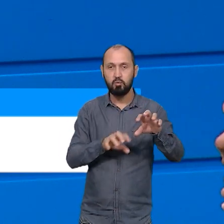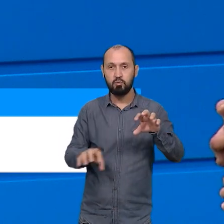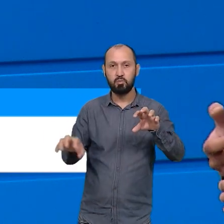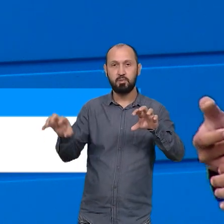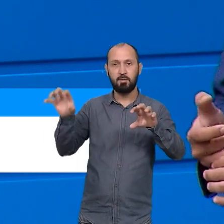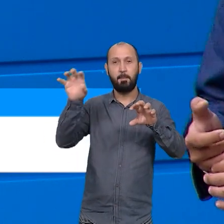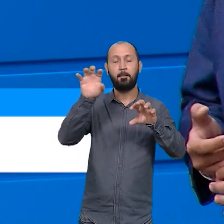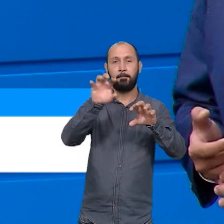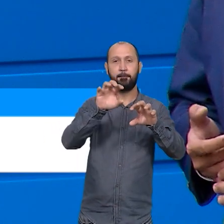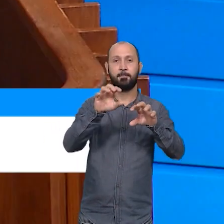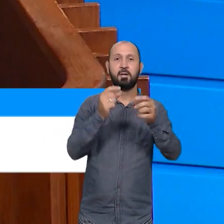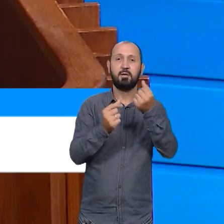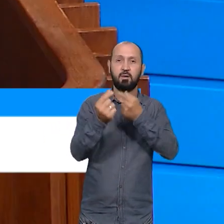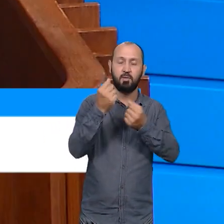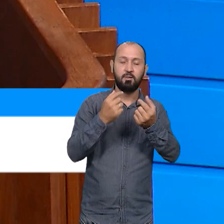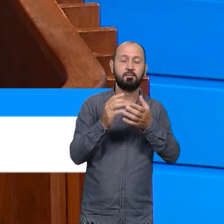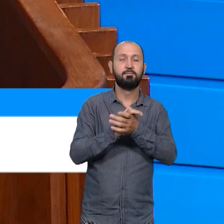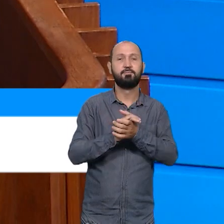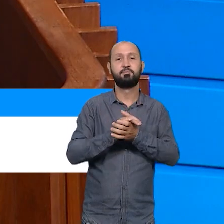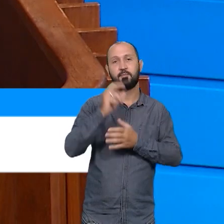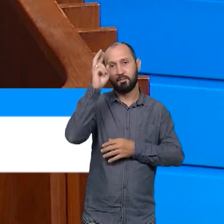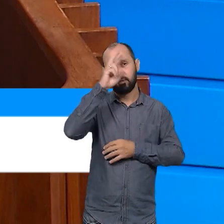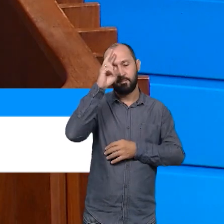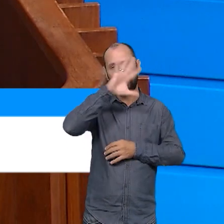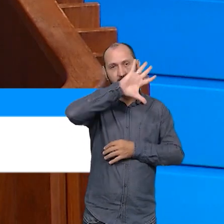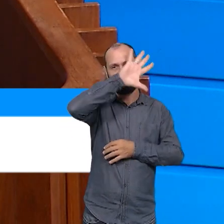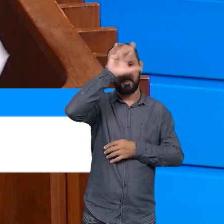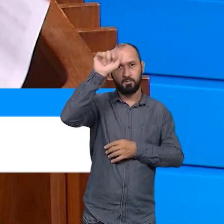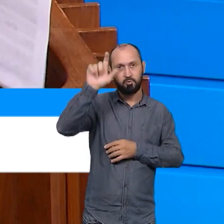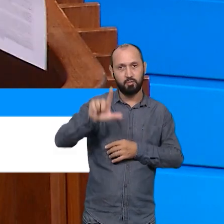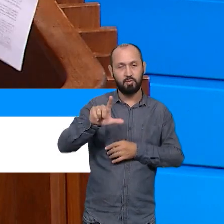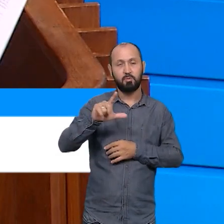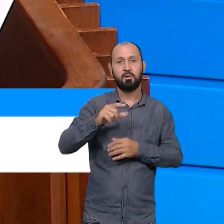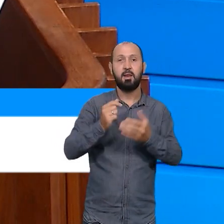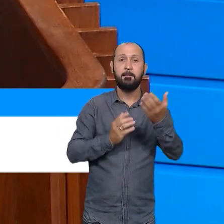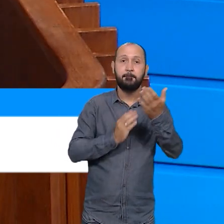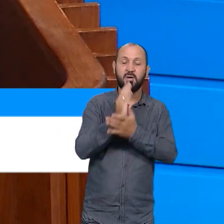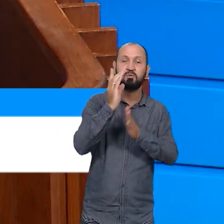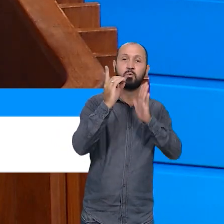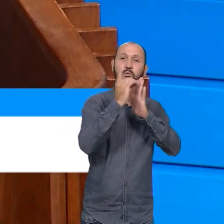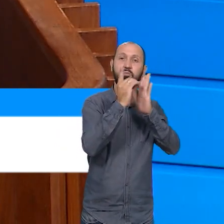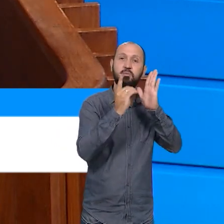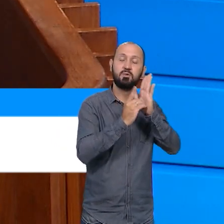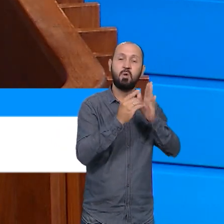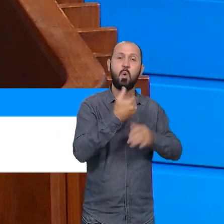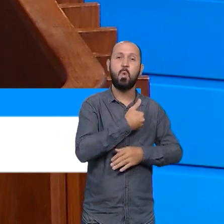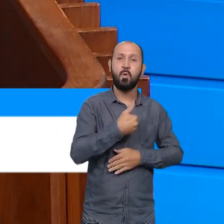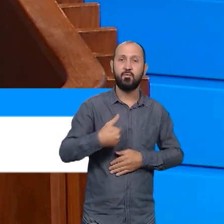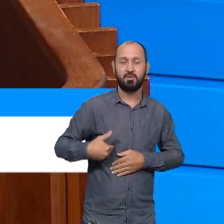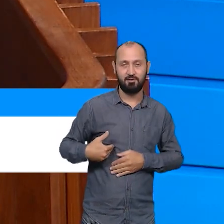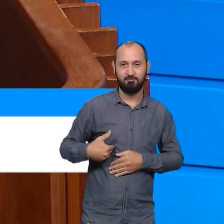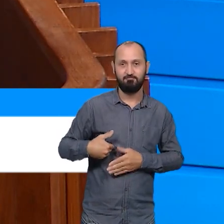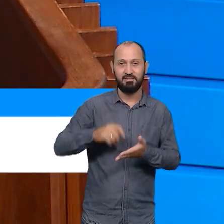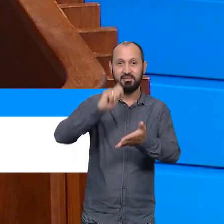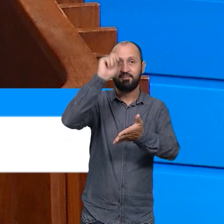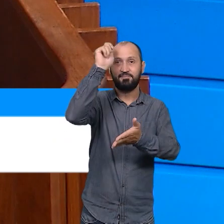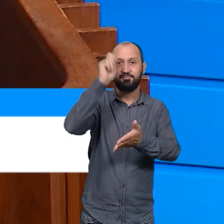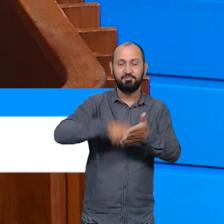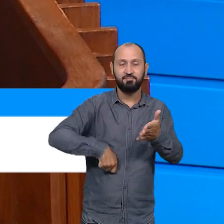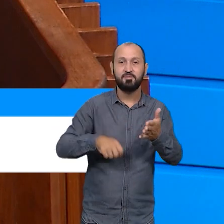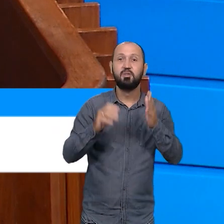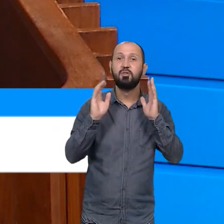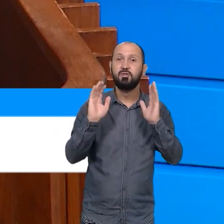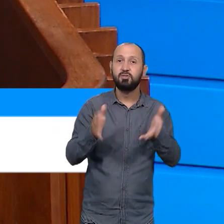zoneamento ecológico econômico. Lembrar que o Mato Grosso do Sul, ele aprovou um decreto, o governador,